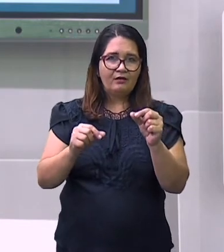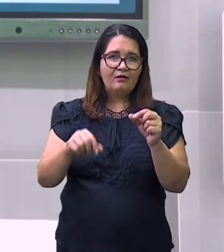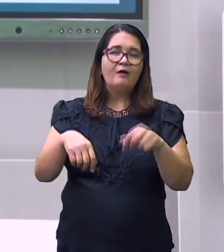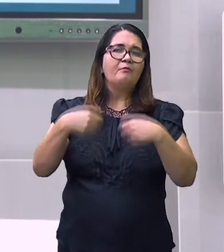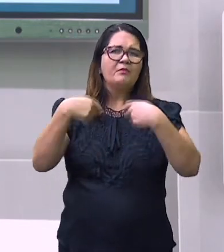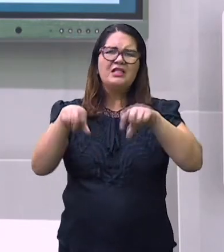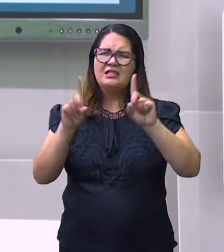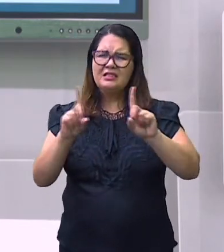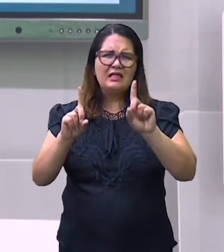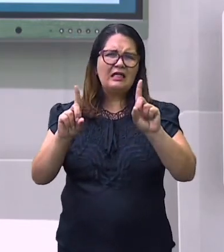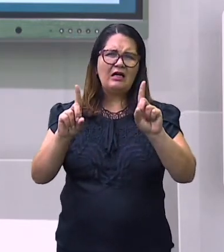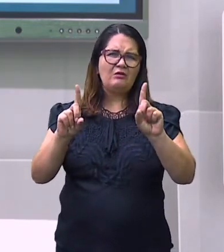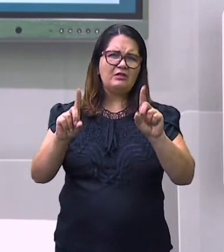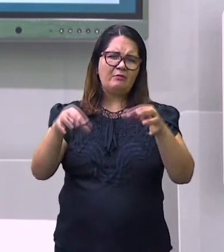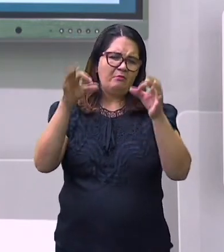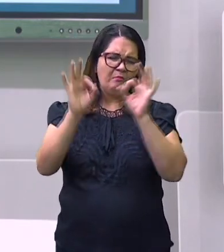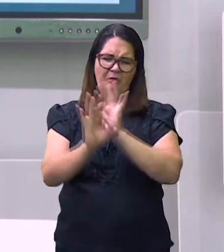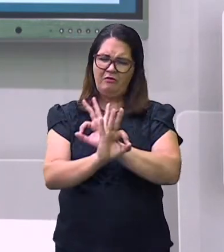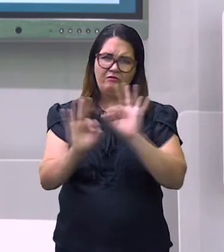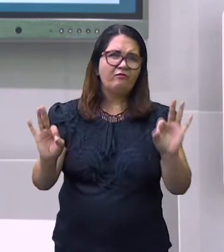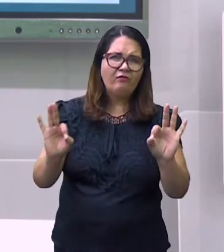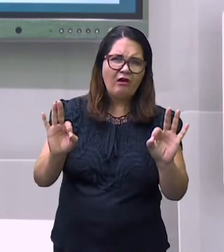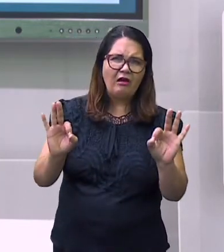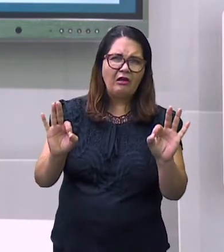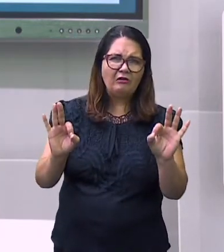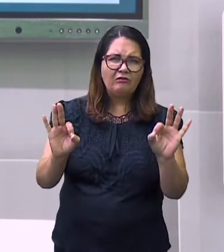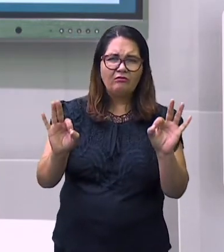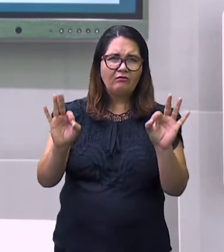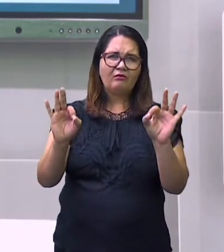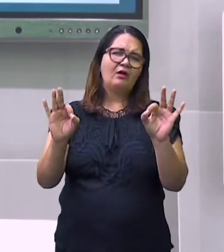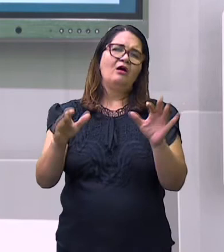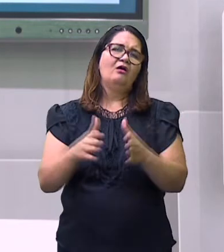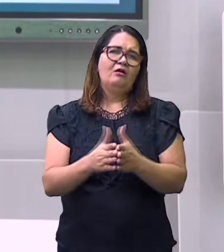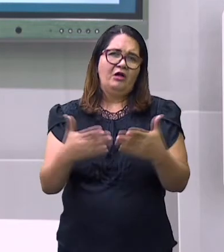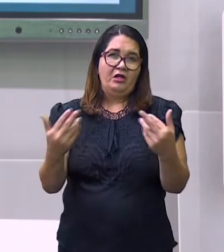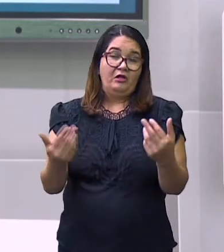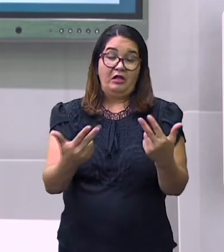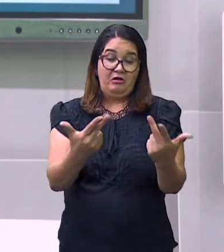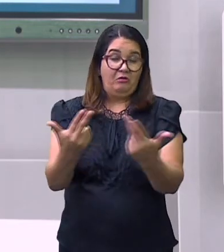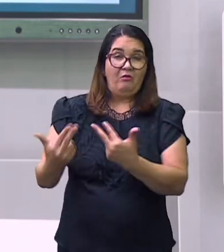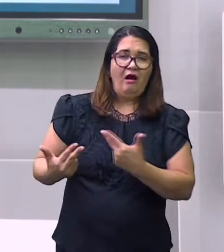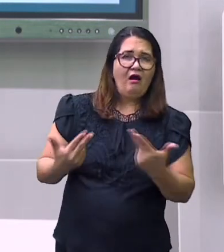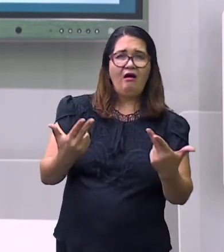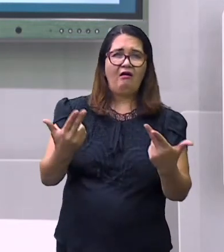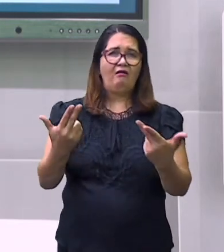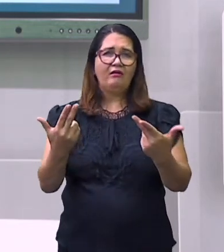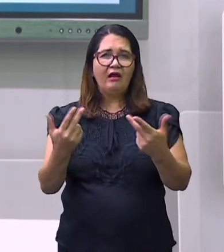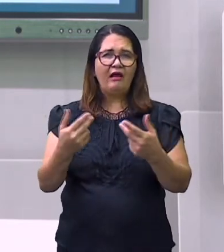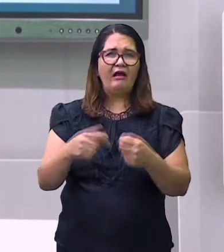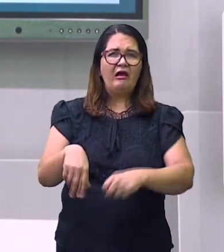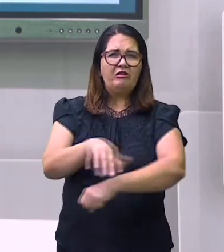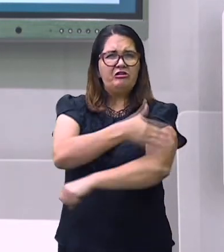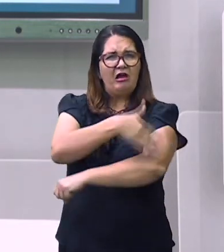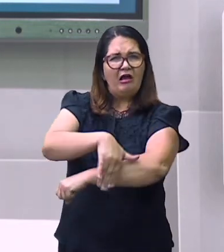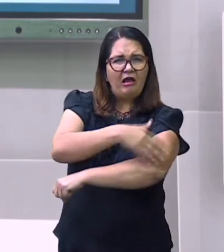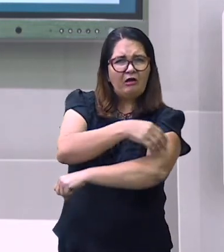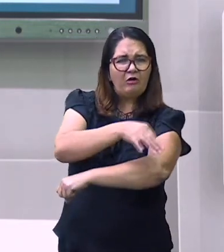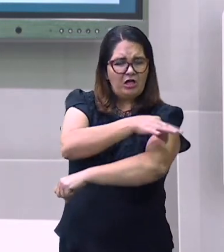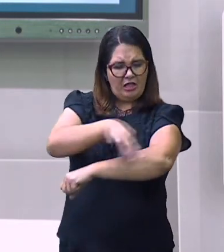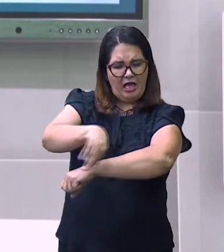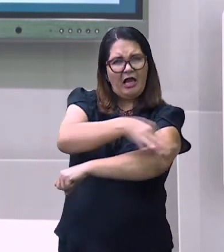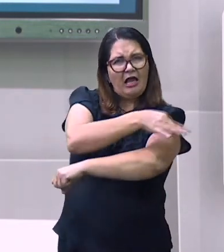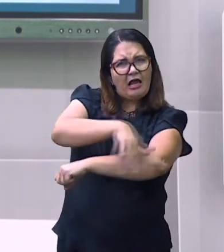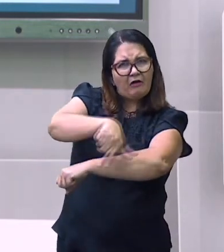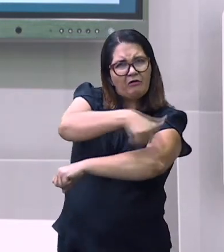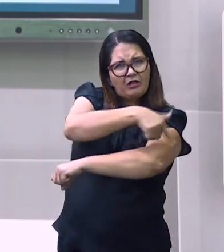tá bom? Nada tem que estar tudo igualzinho, você não precisa de medir, de régua para poder ficar todo certinho, não. Você